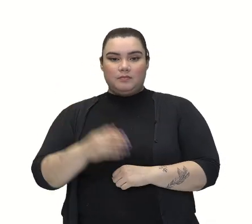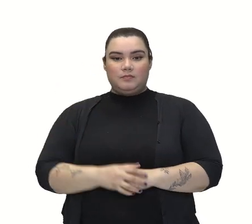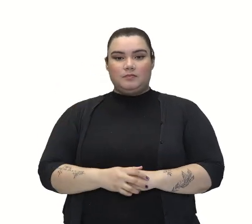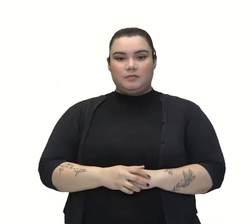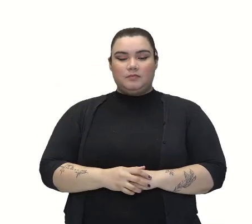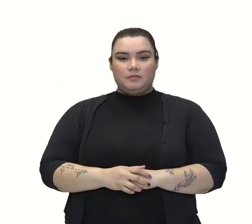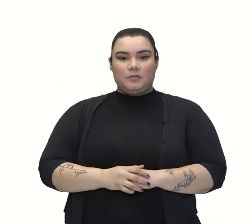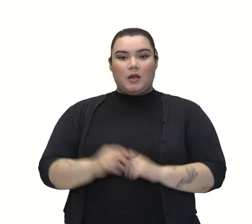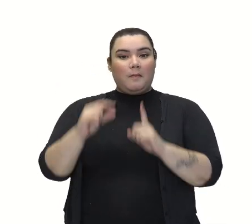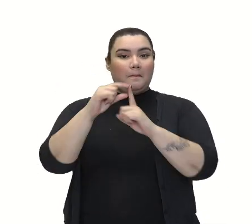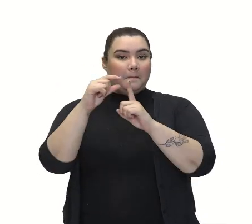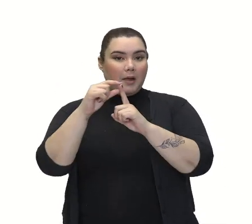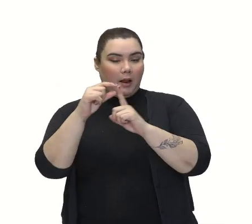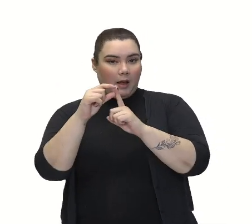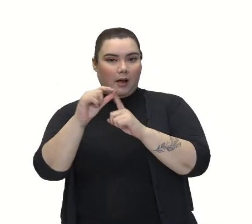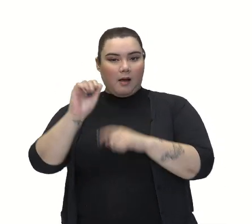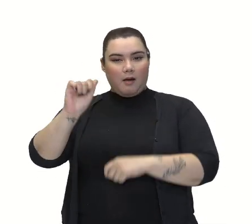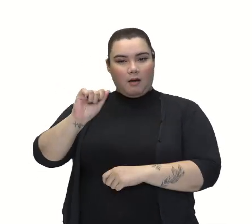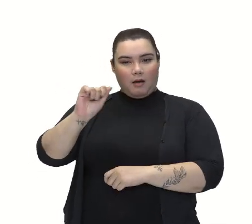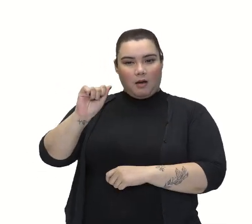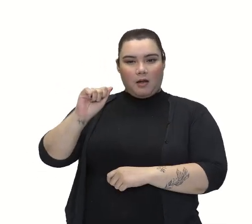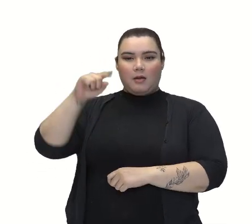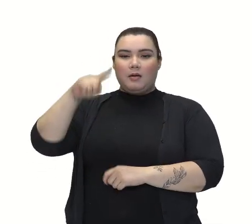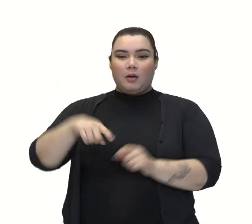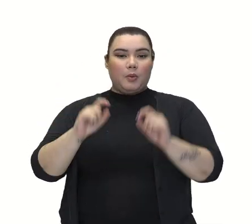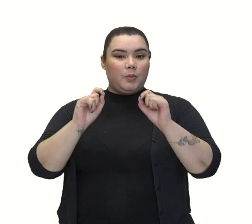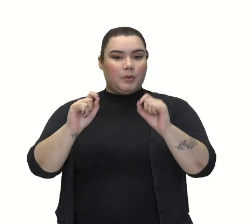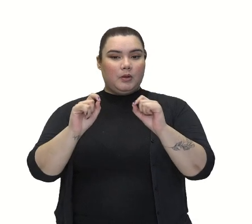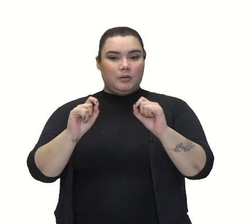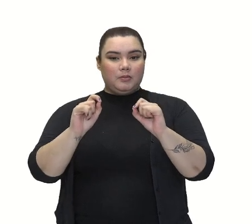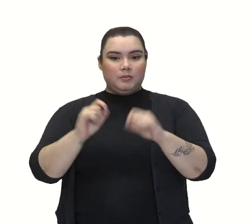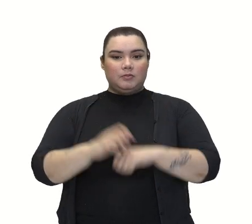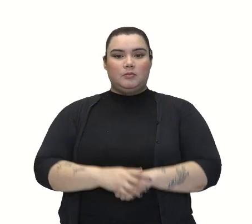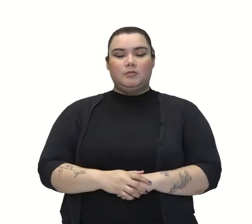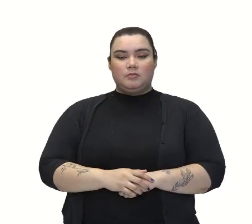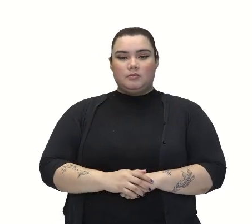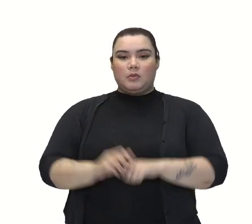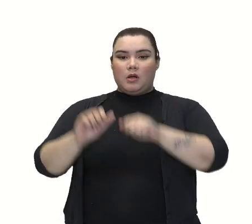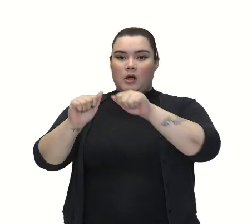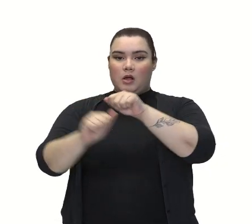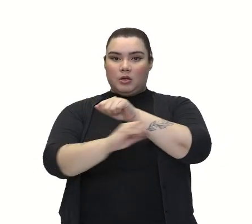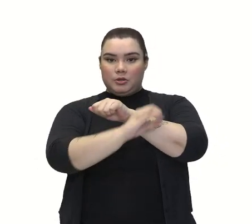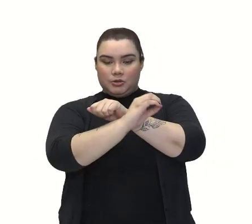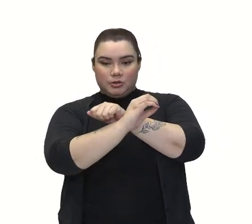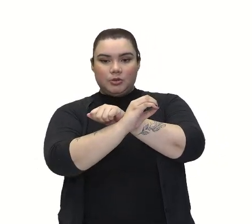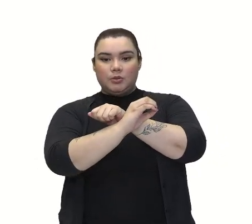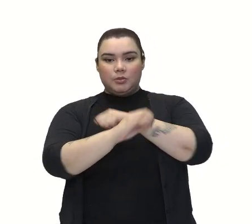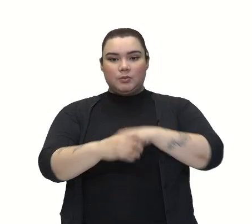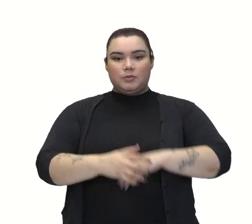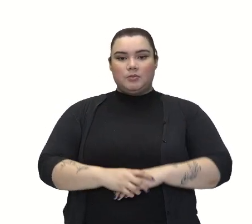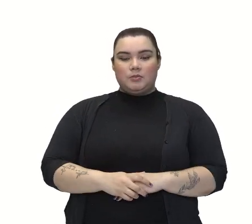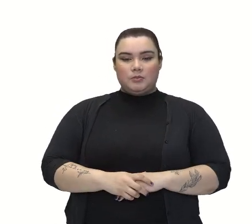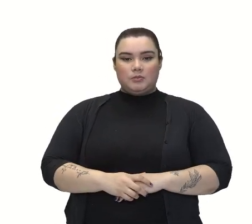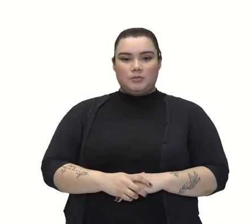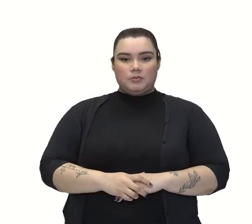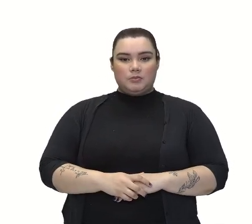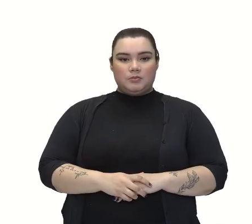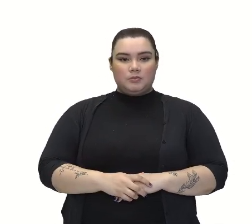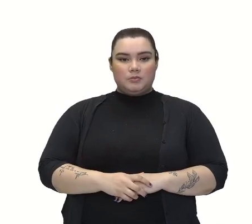essa palavrinha nós chamamos de artigo, né? Deixa eu pegar aqui